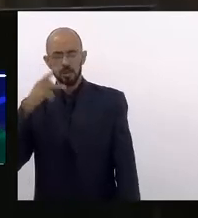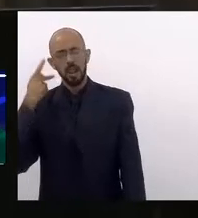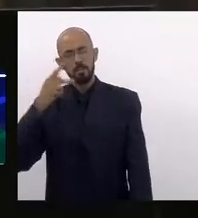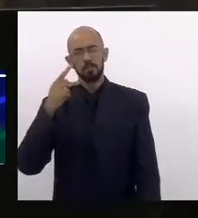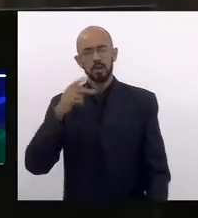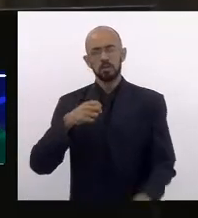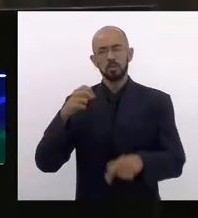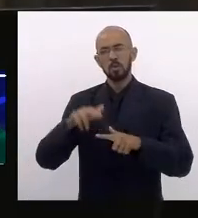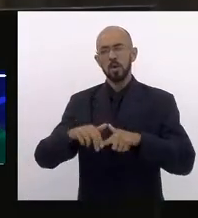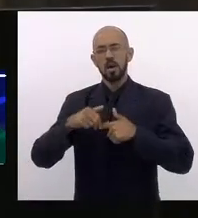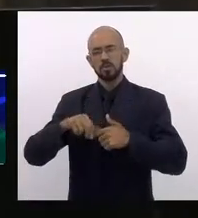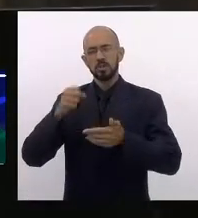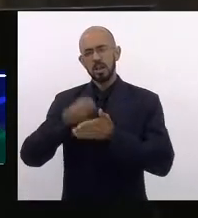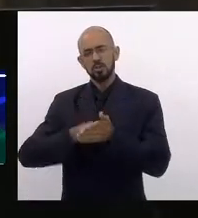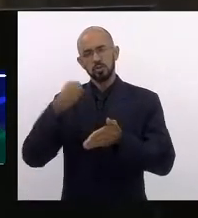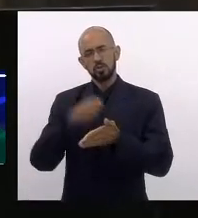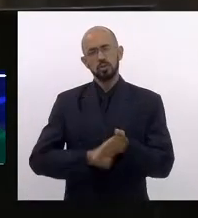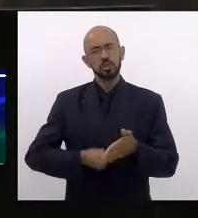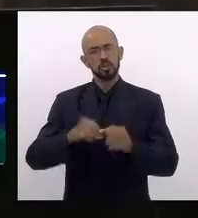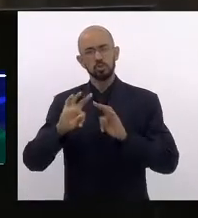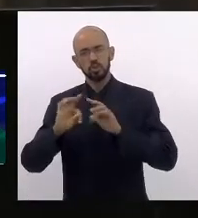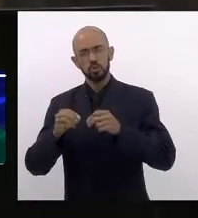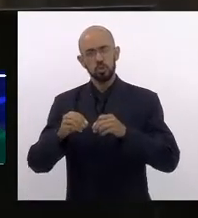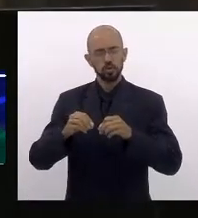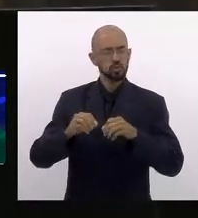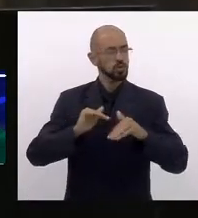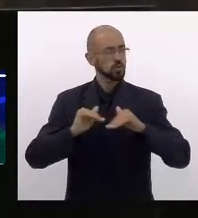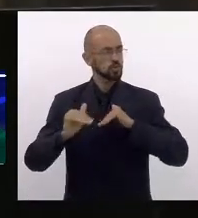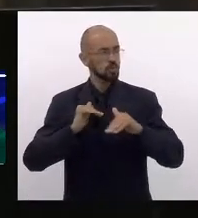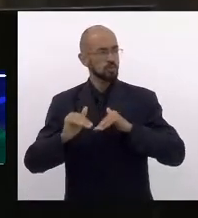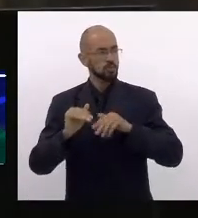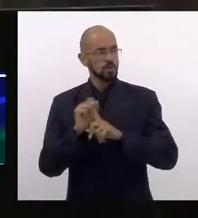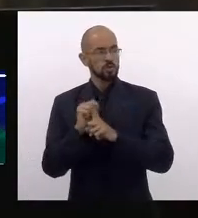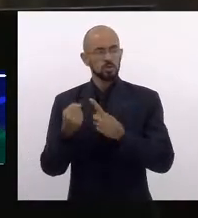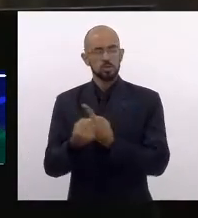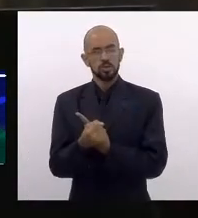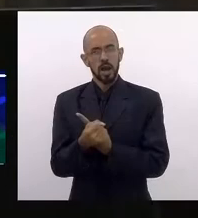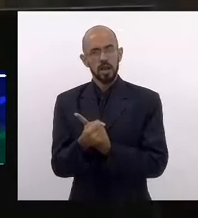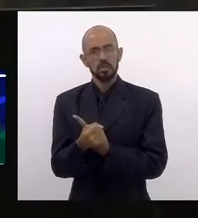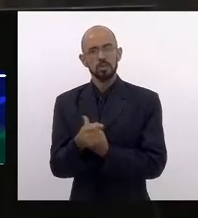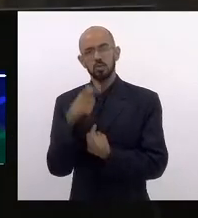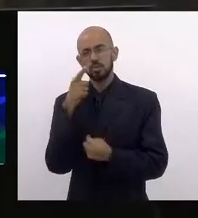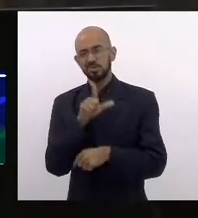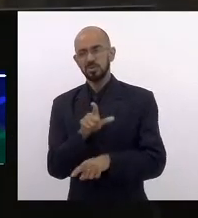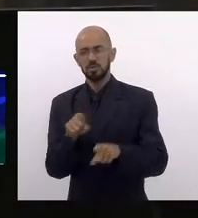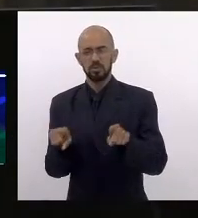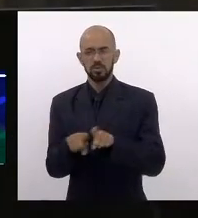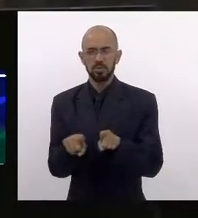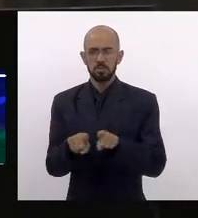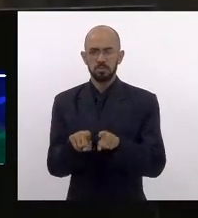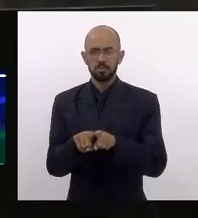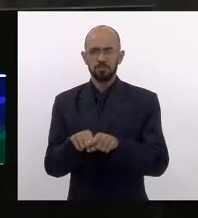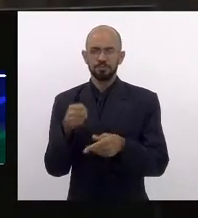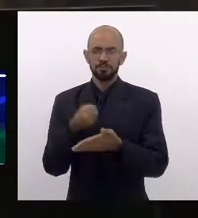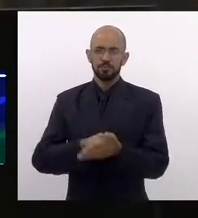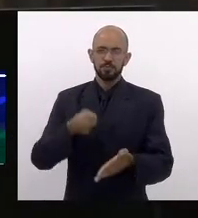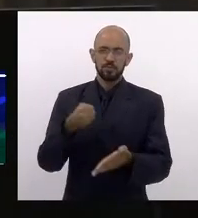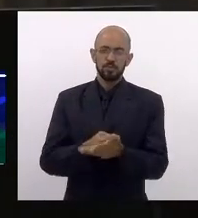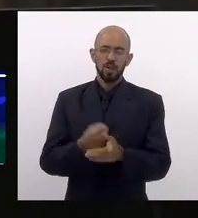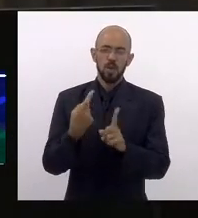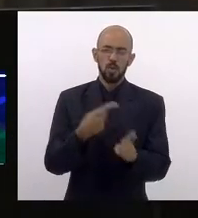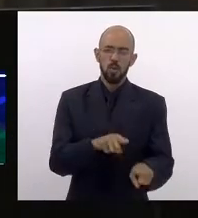lutas daqueles e daquelas que estão nos movimentos sociais, consolidando a luta contra as